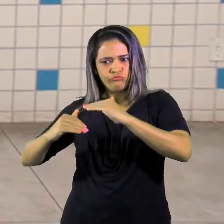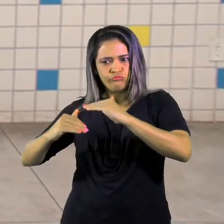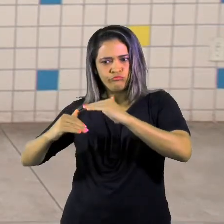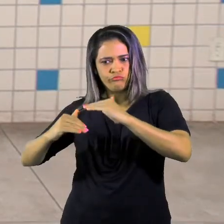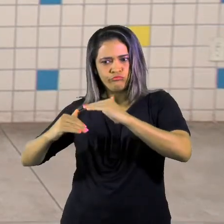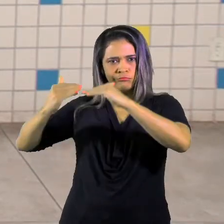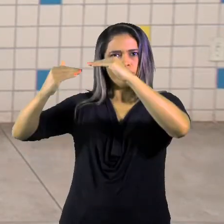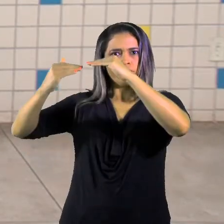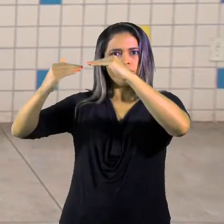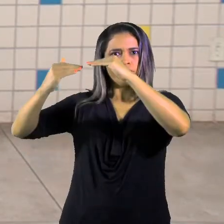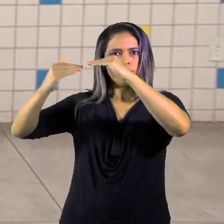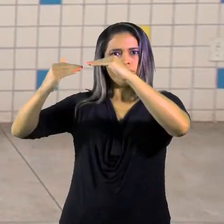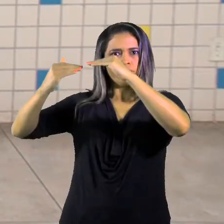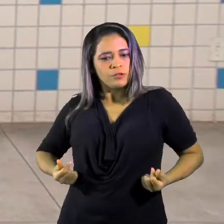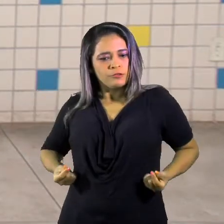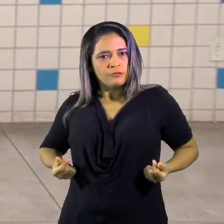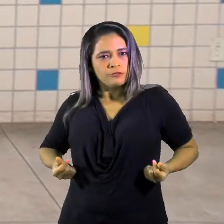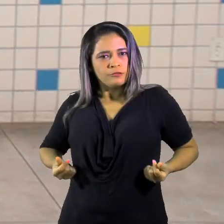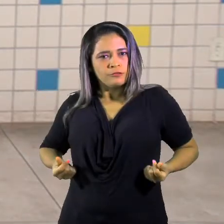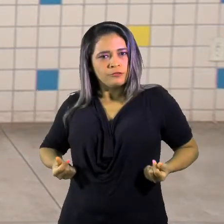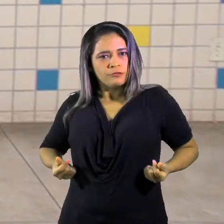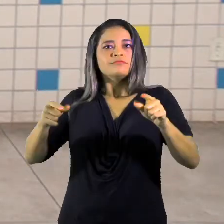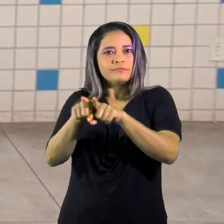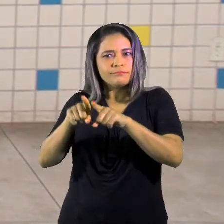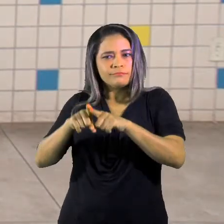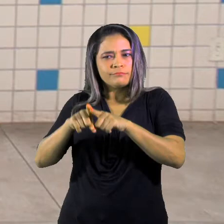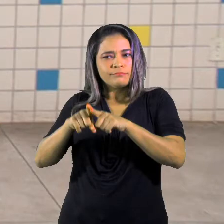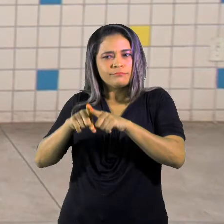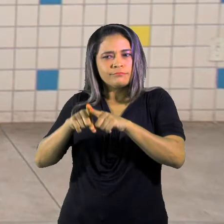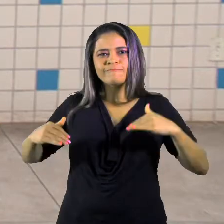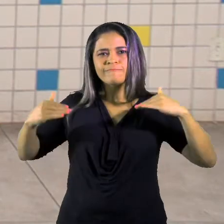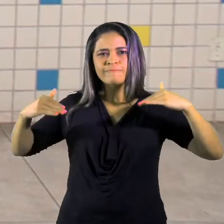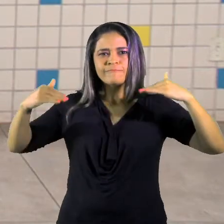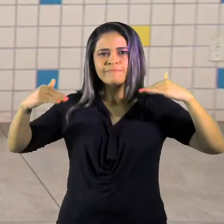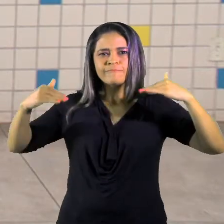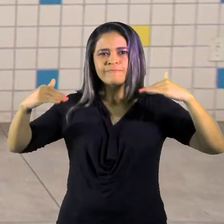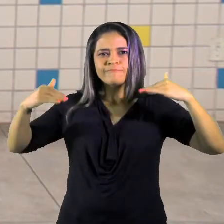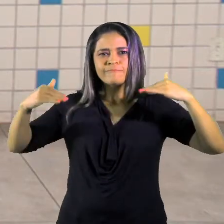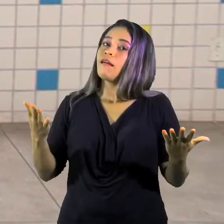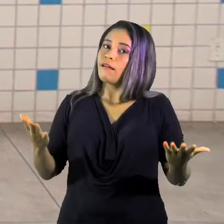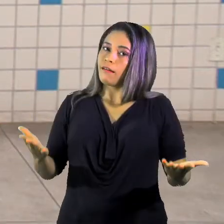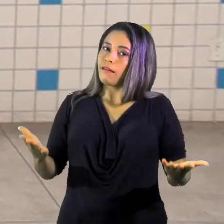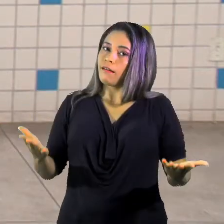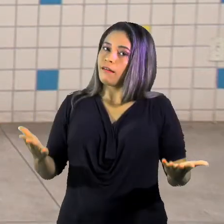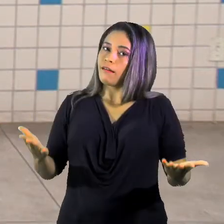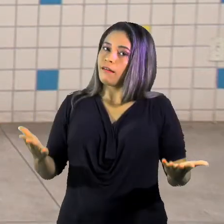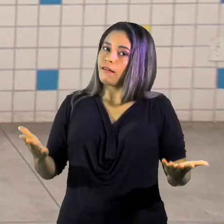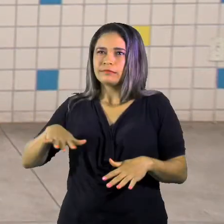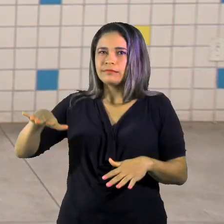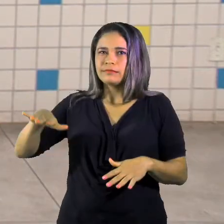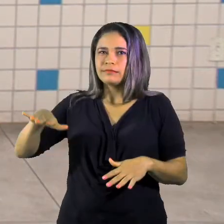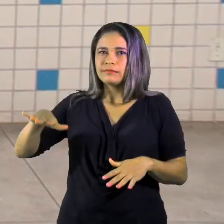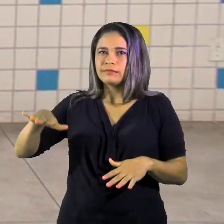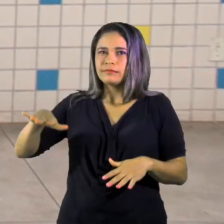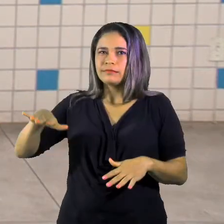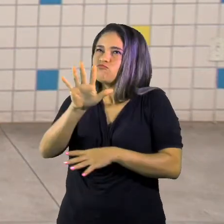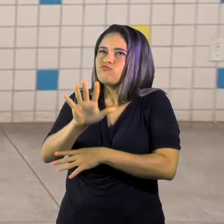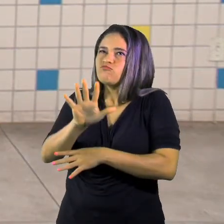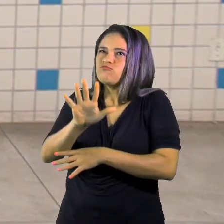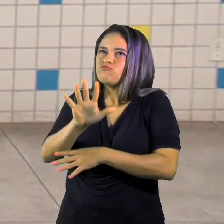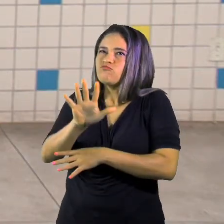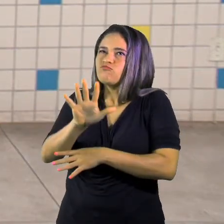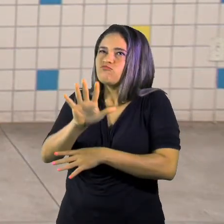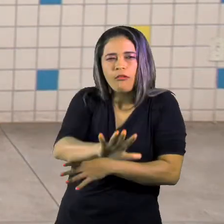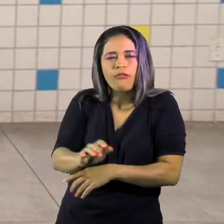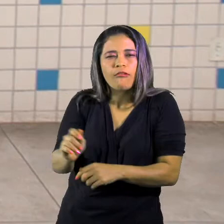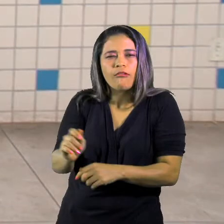a economia brasileira também crescia. Isso fez com que as grandes regiões do território brasileiro